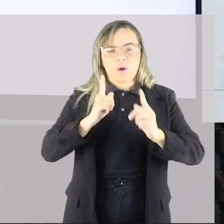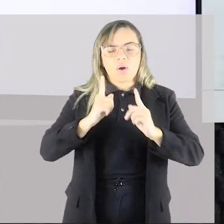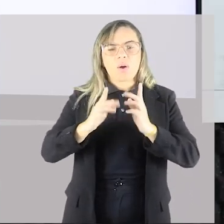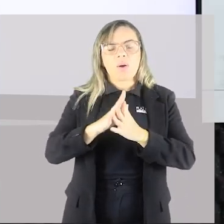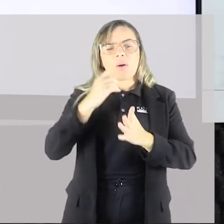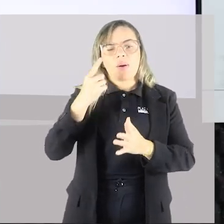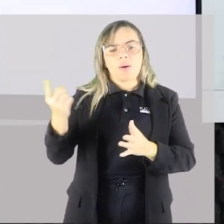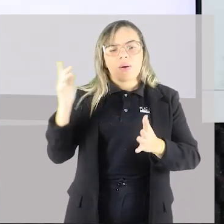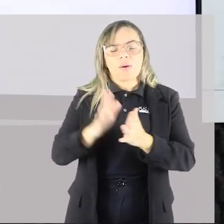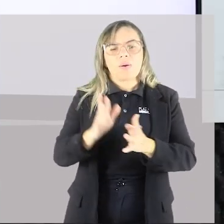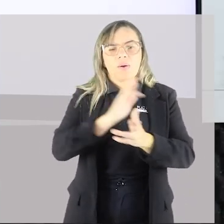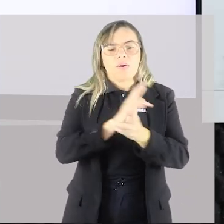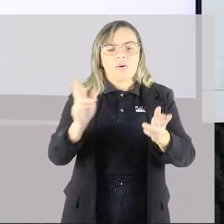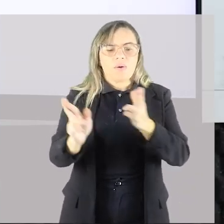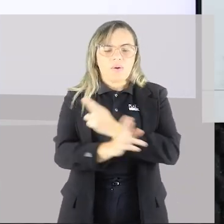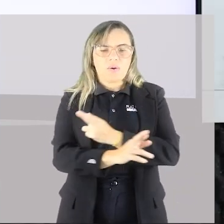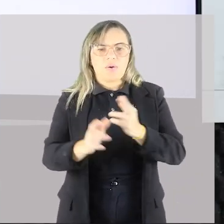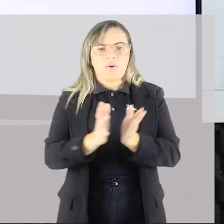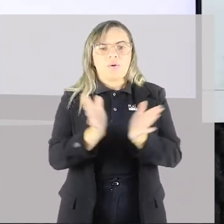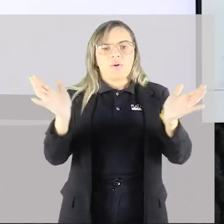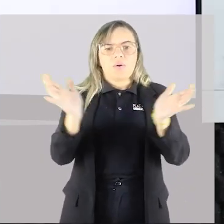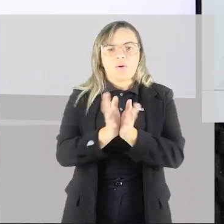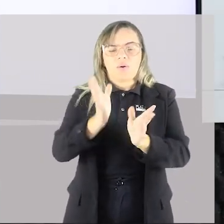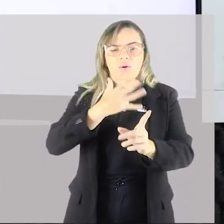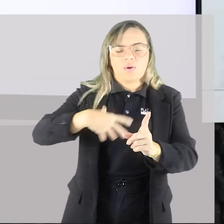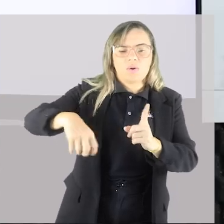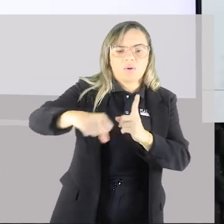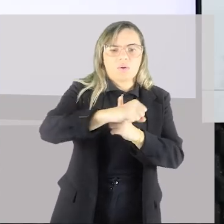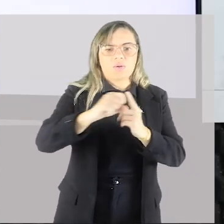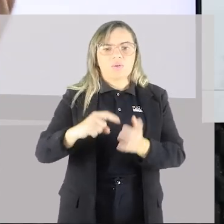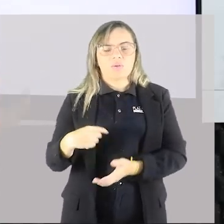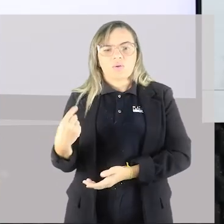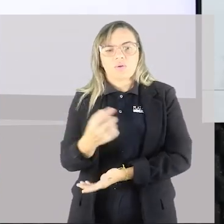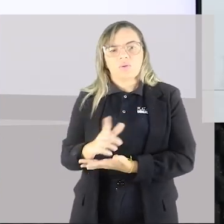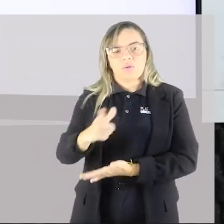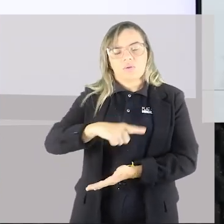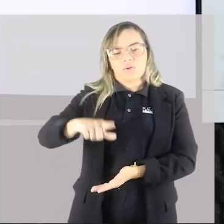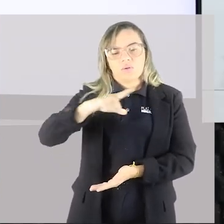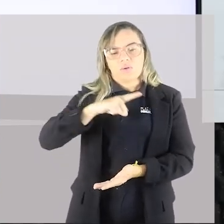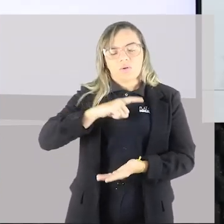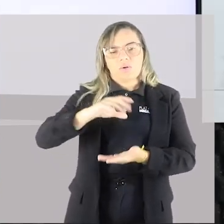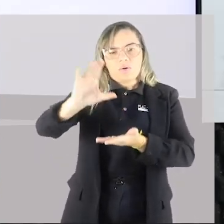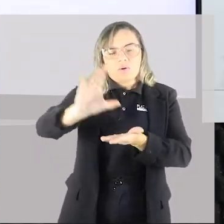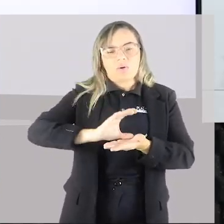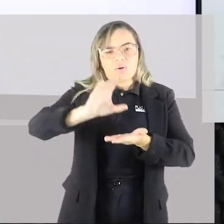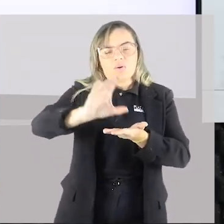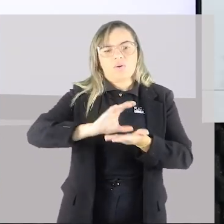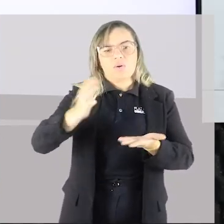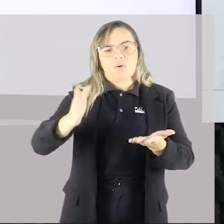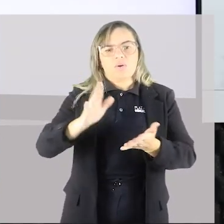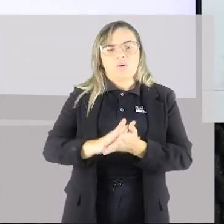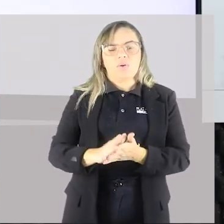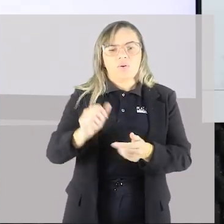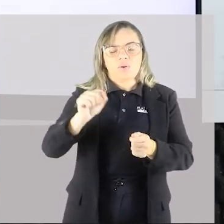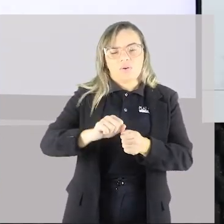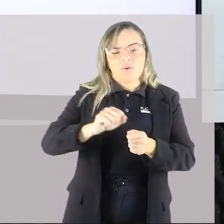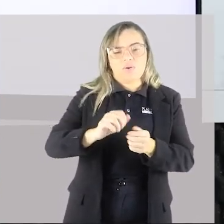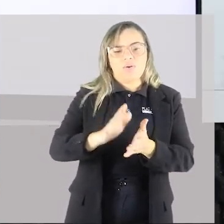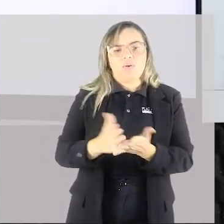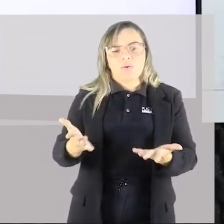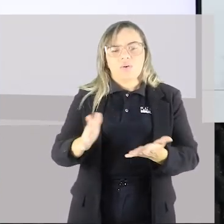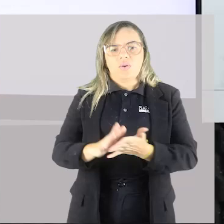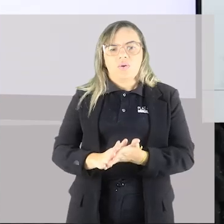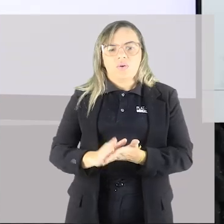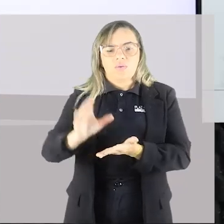está associada àquilo que nós temos enquanto acúmulo e produtividade. Nós valemos pelo que produzimos e pelo